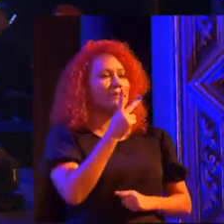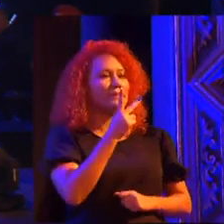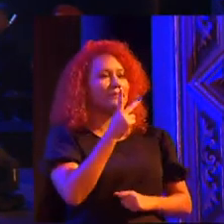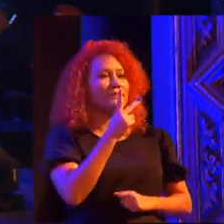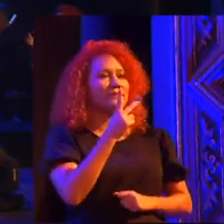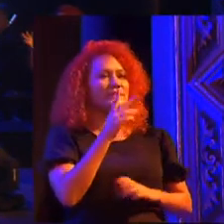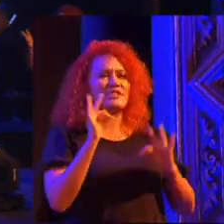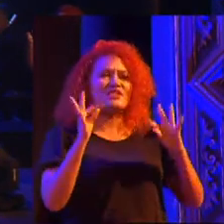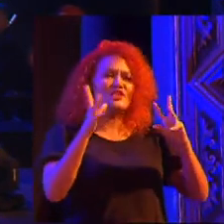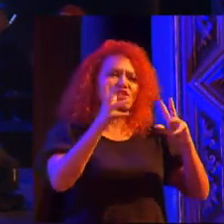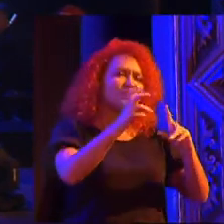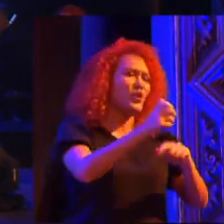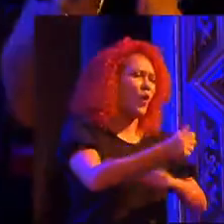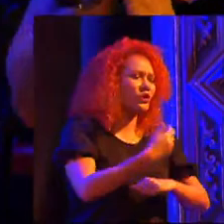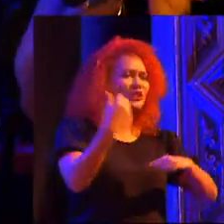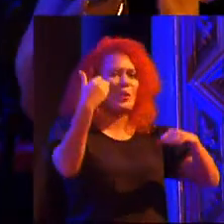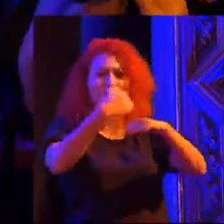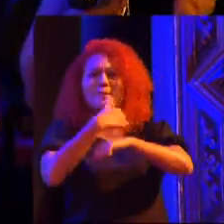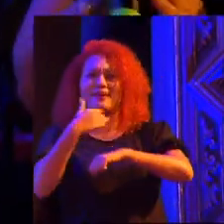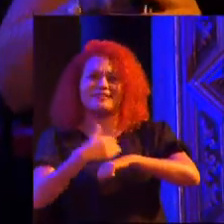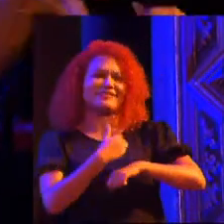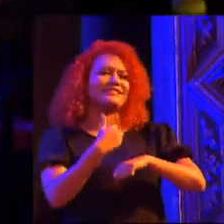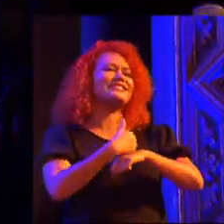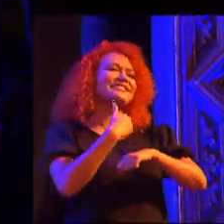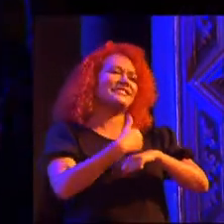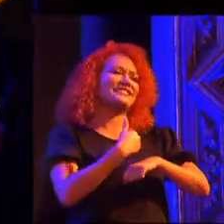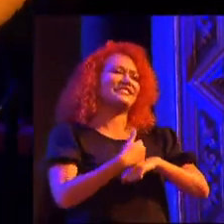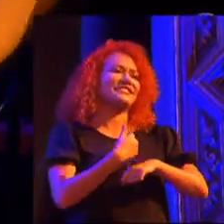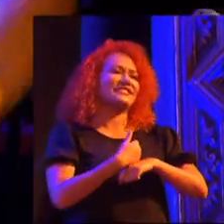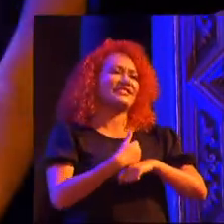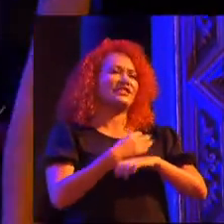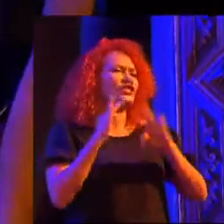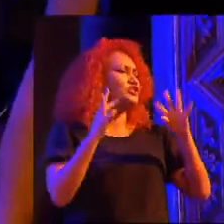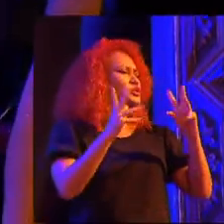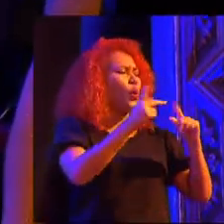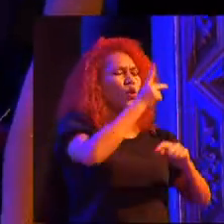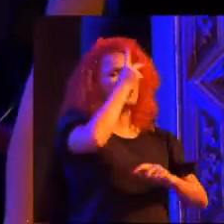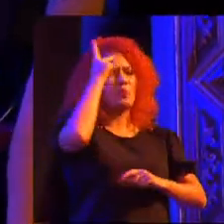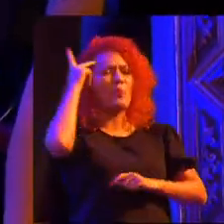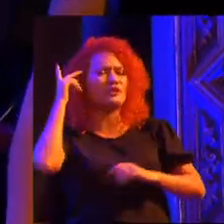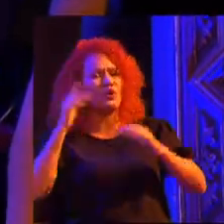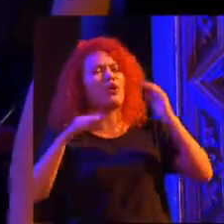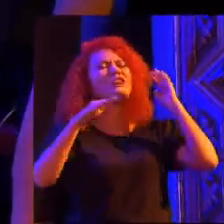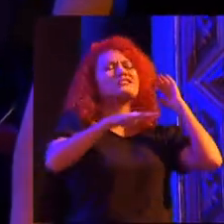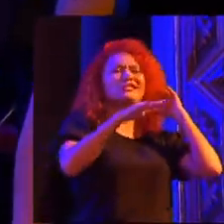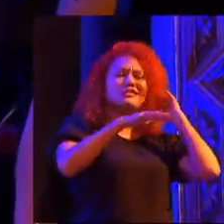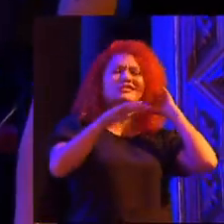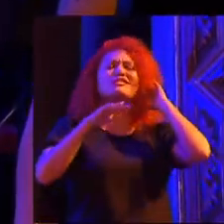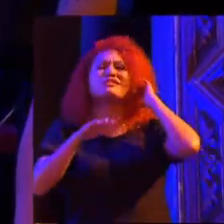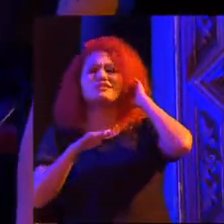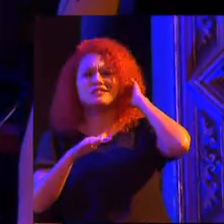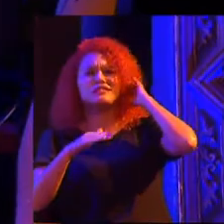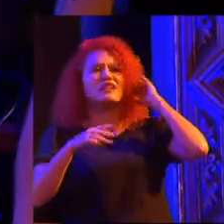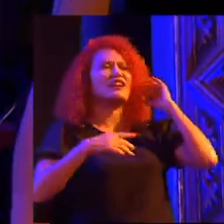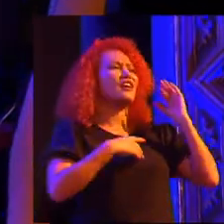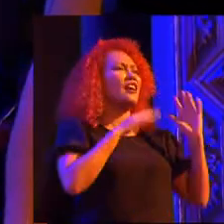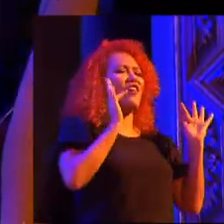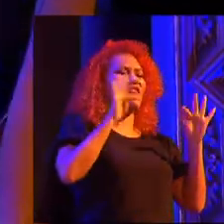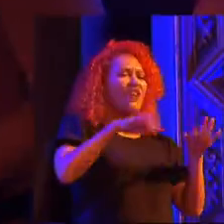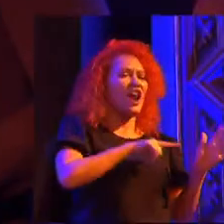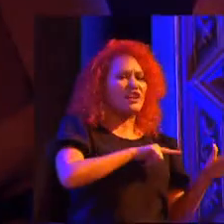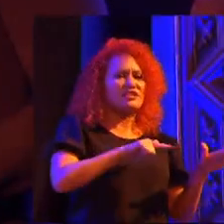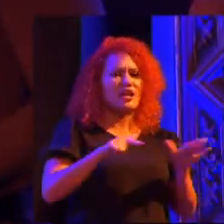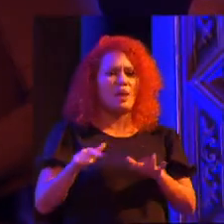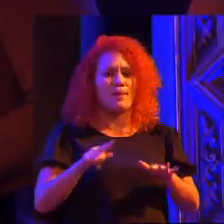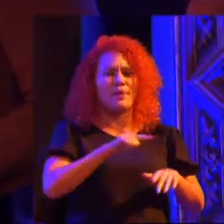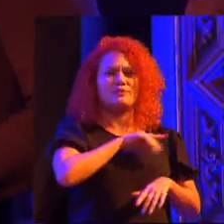a todos que fazem parte do movimento. A todos os DJs que saem no final de semana